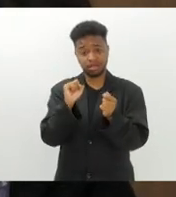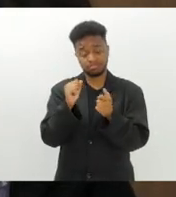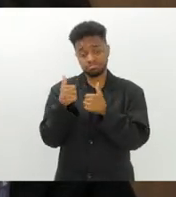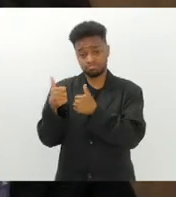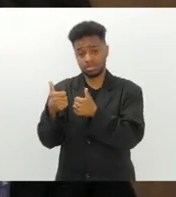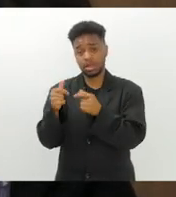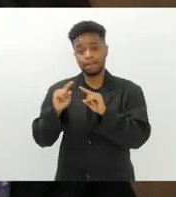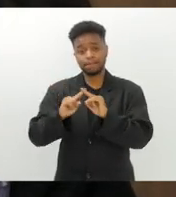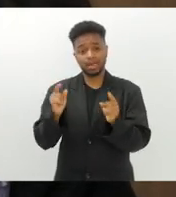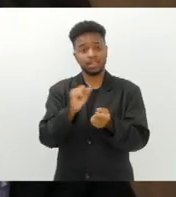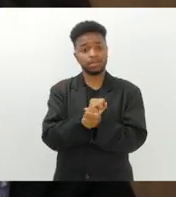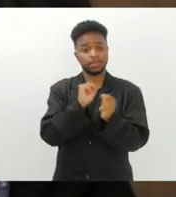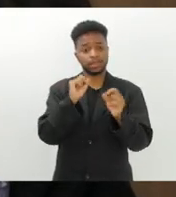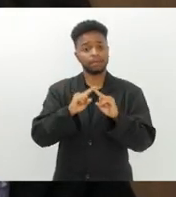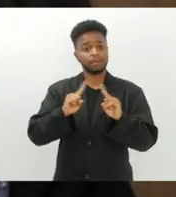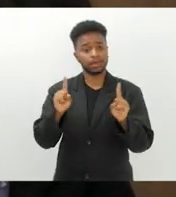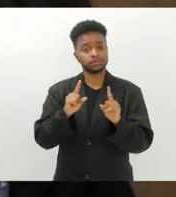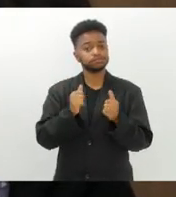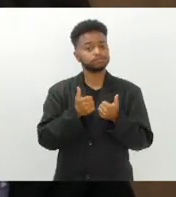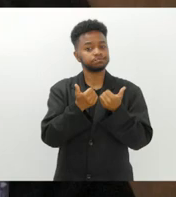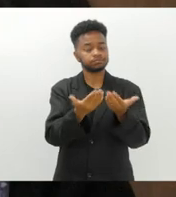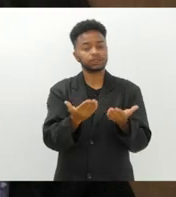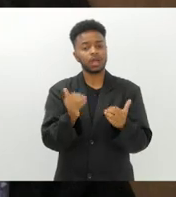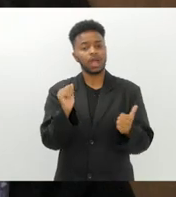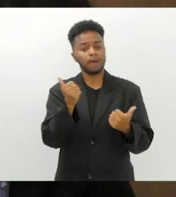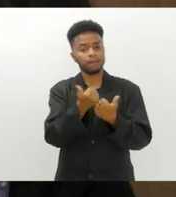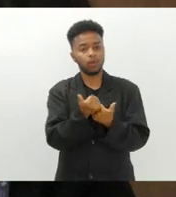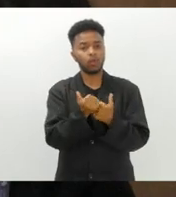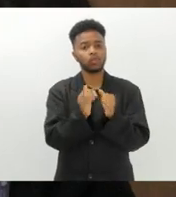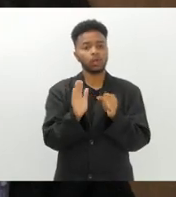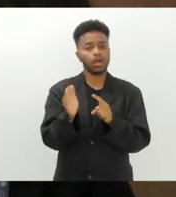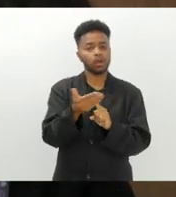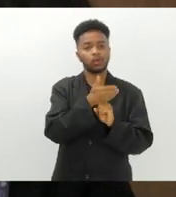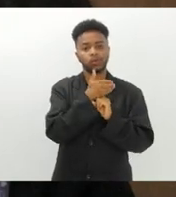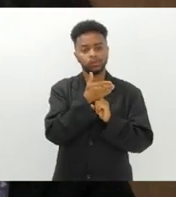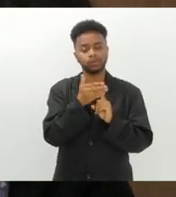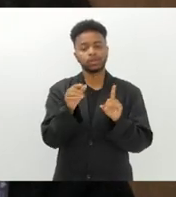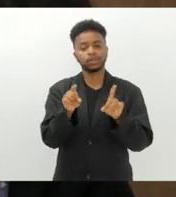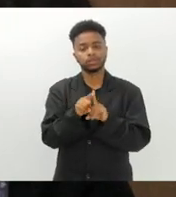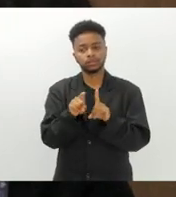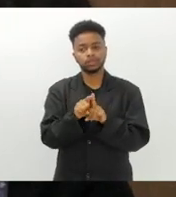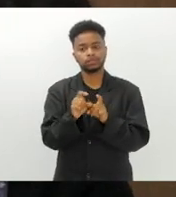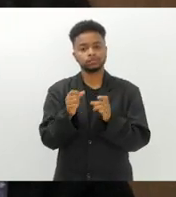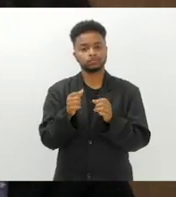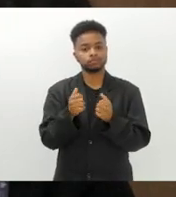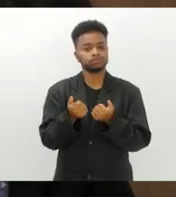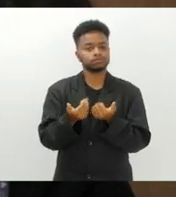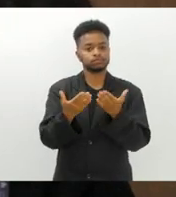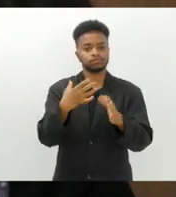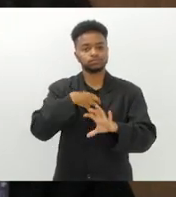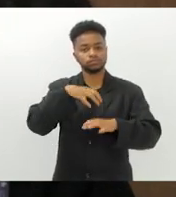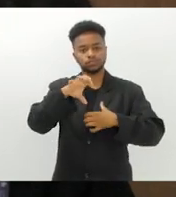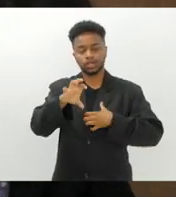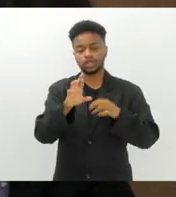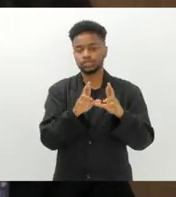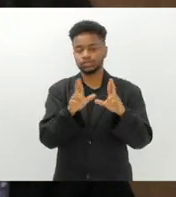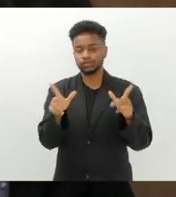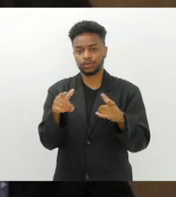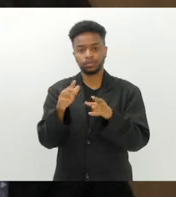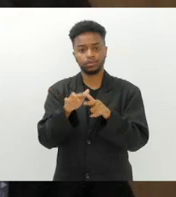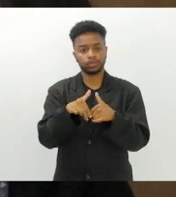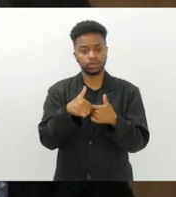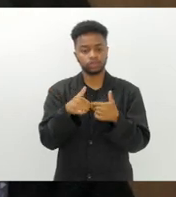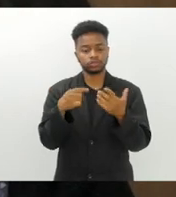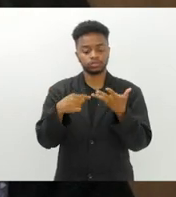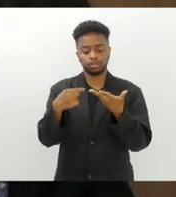libertar e dar sustentabilidade, dar o acolhimento, prestar solidariedade é outra situação. Por isso que tudo